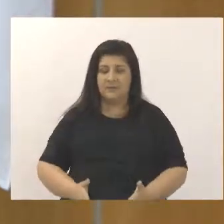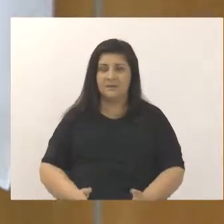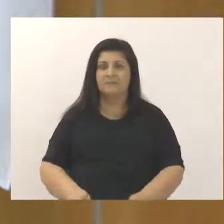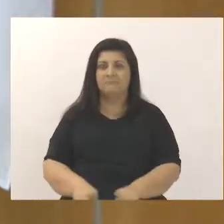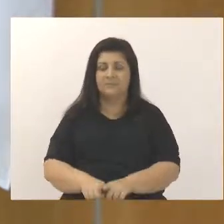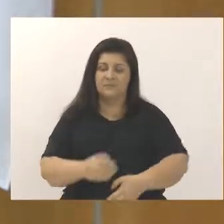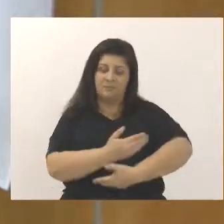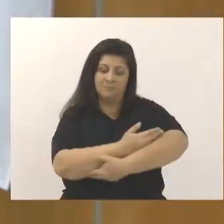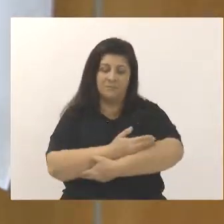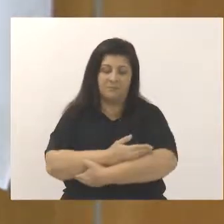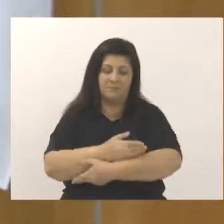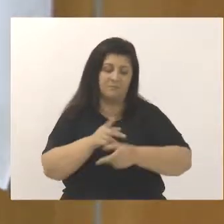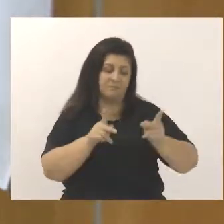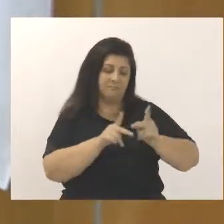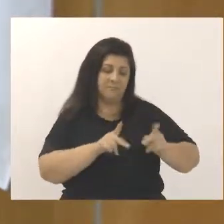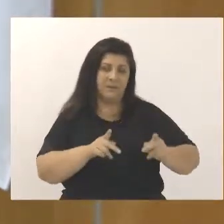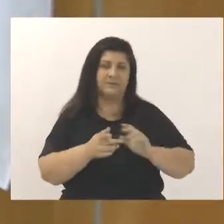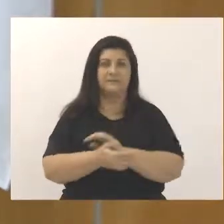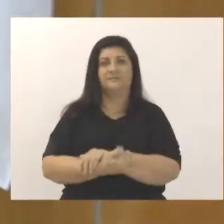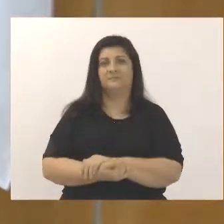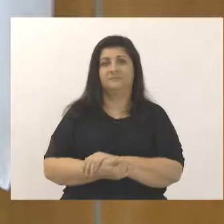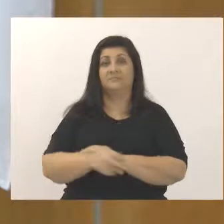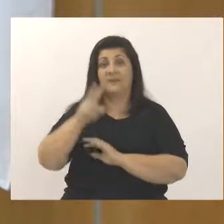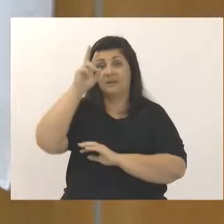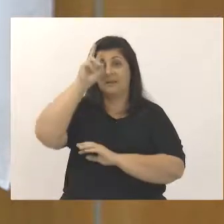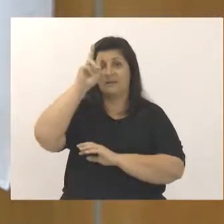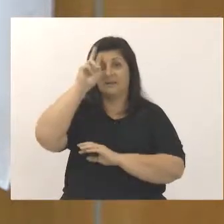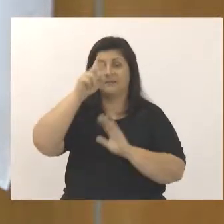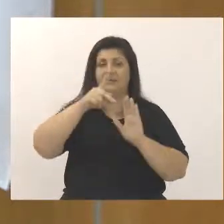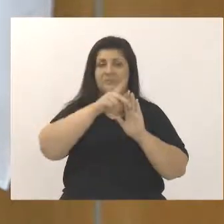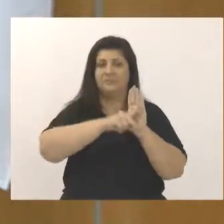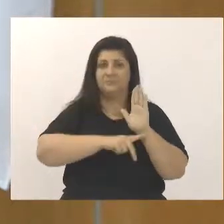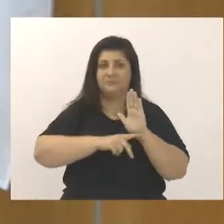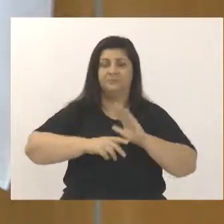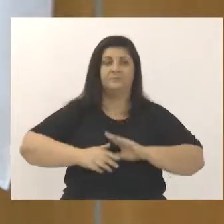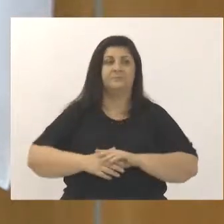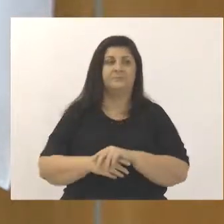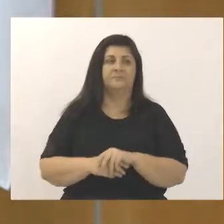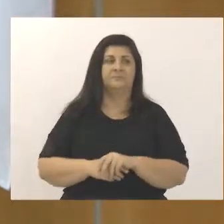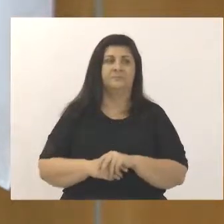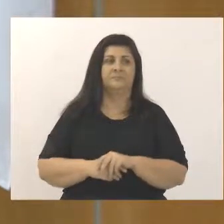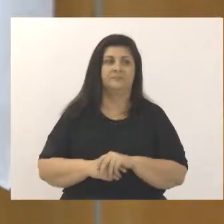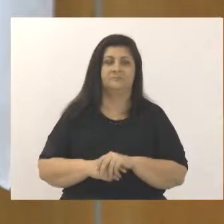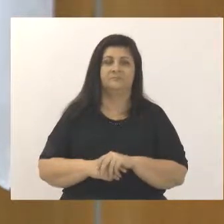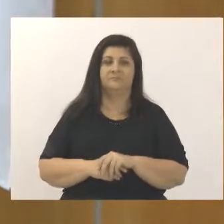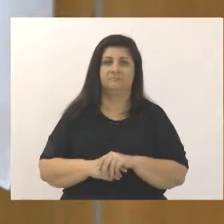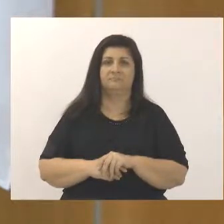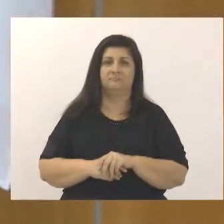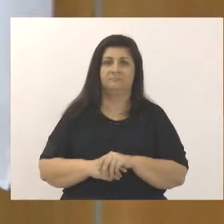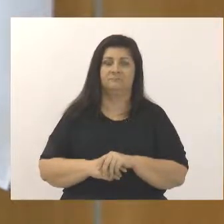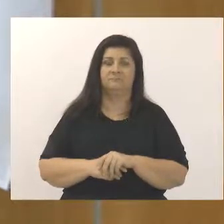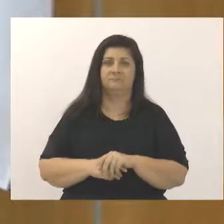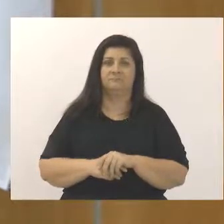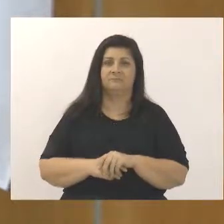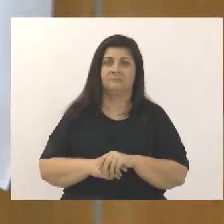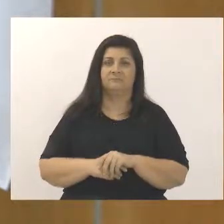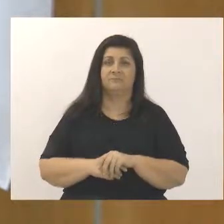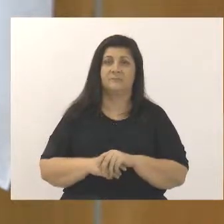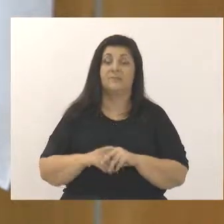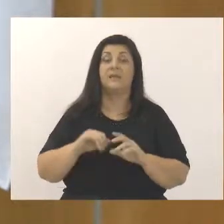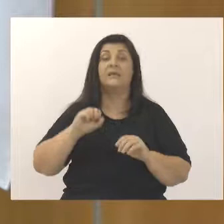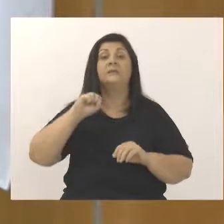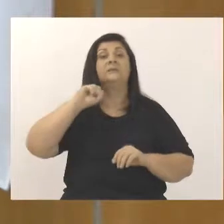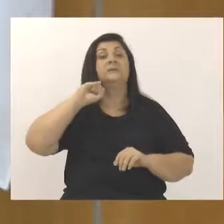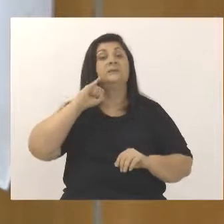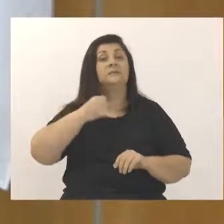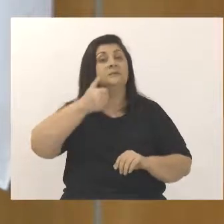tranquilidade. Então, só lembrando que esse projeto, ele vai ser, se a parturiente